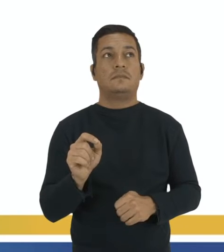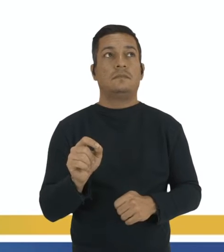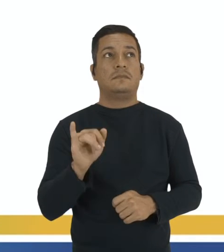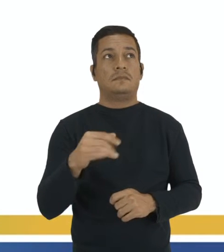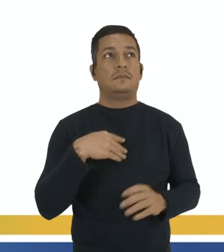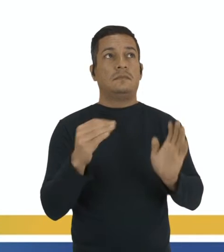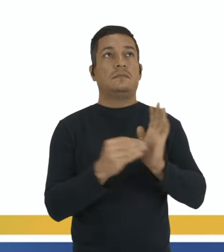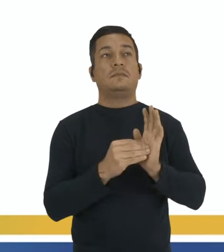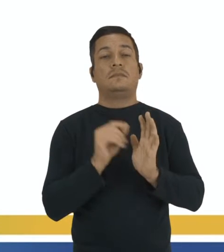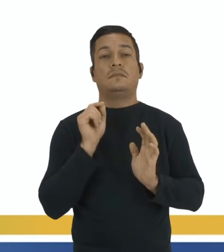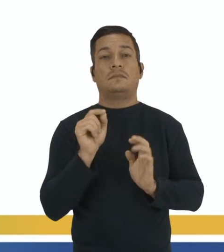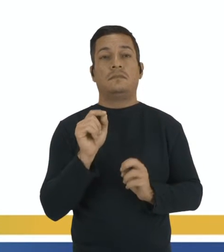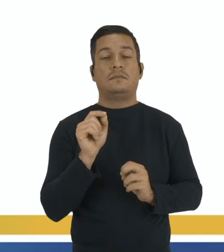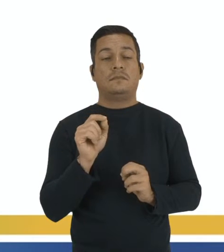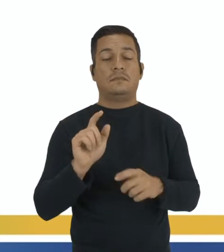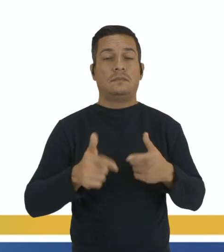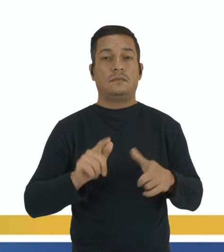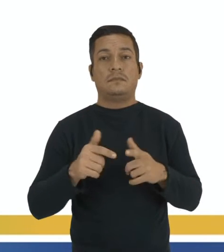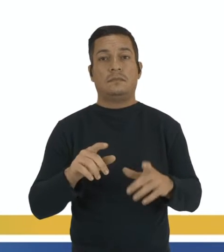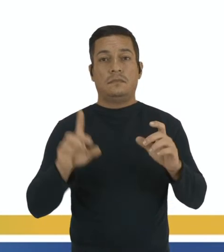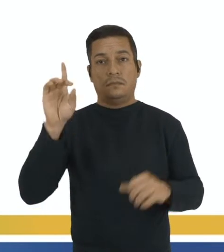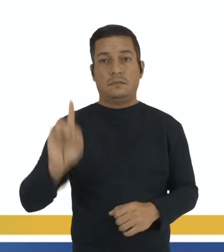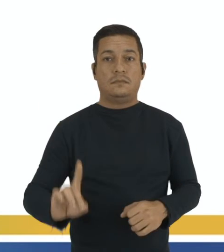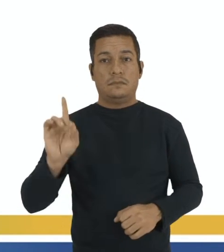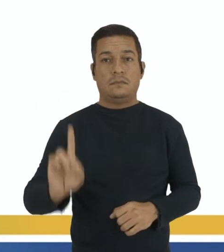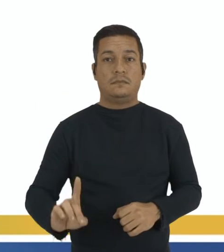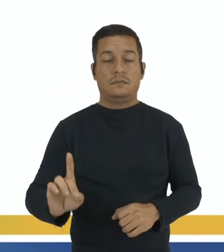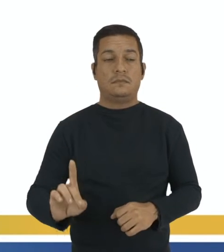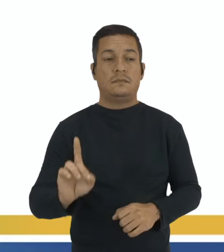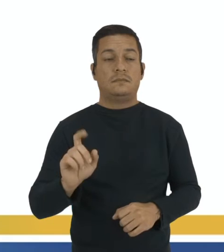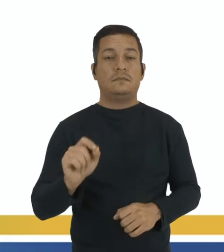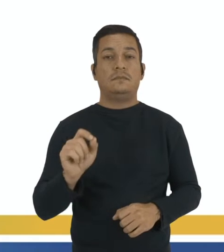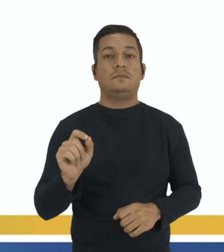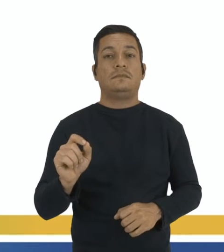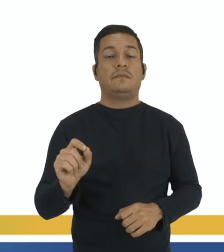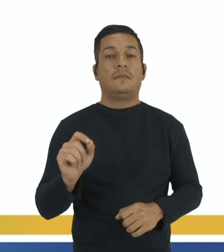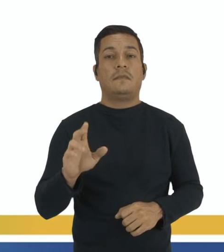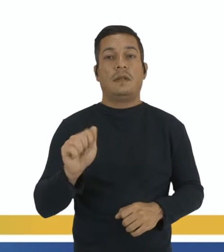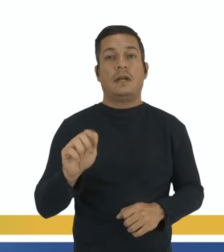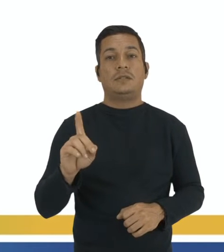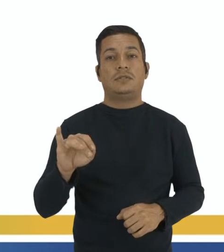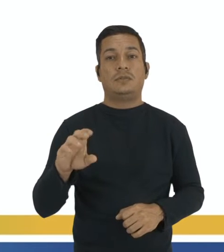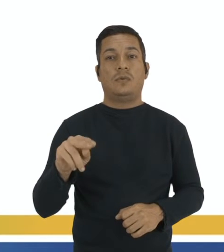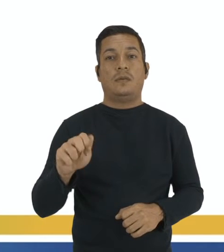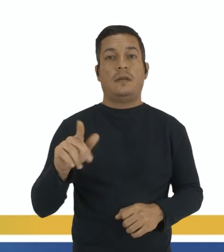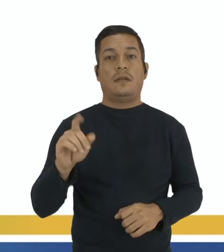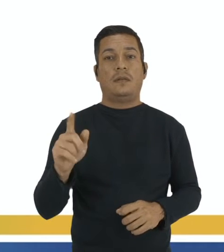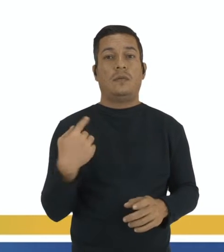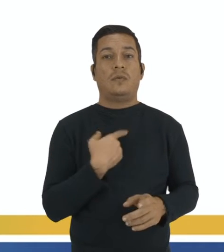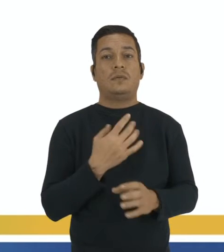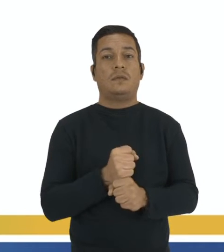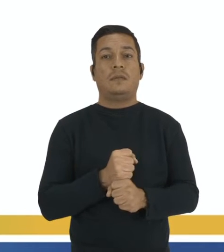você colocar a letra à direita de outro de maior valor, ela será adicionada. Nós vamos somar, tudo